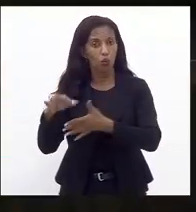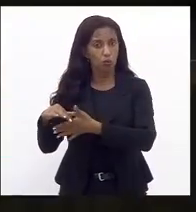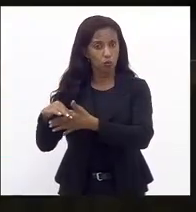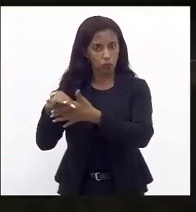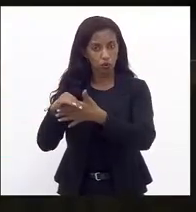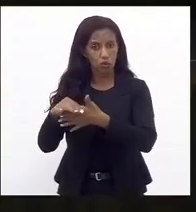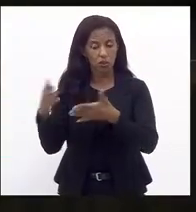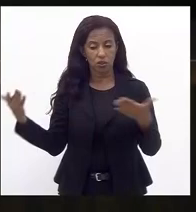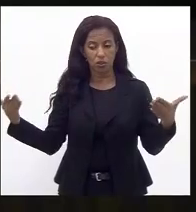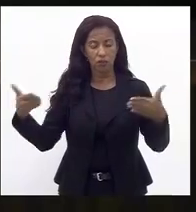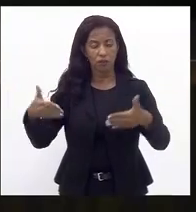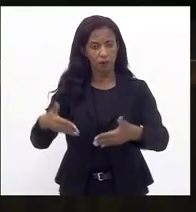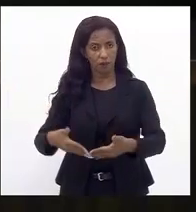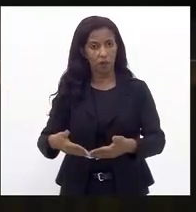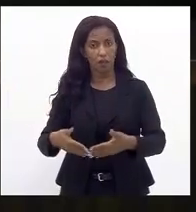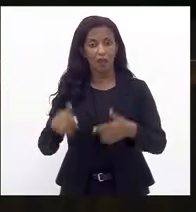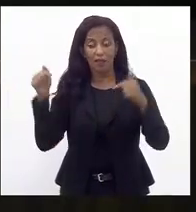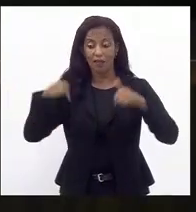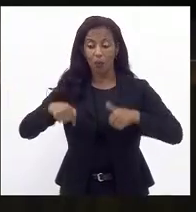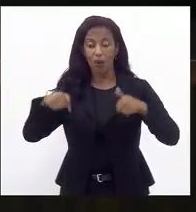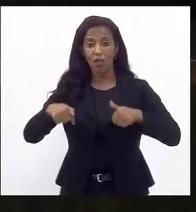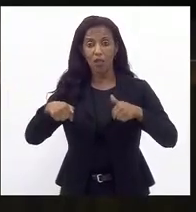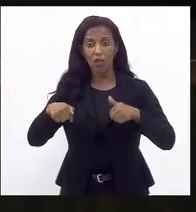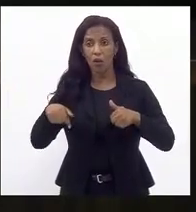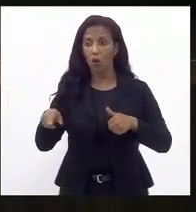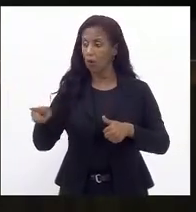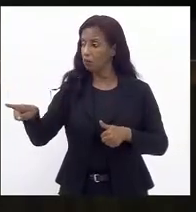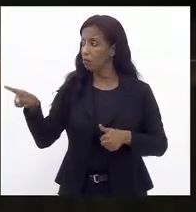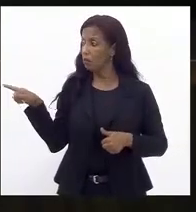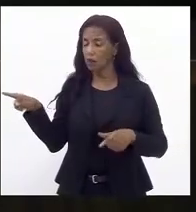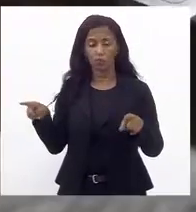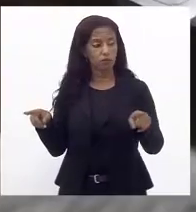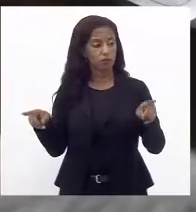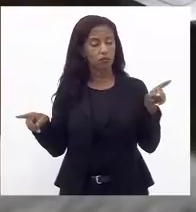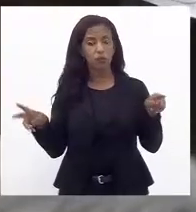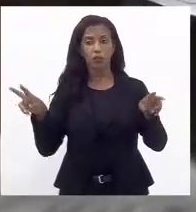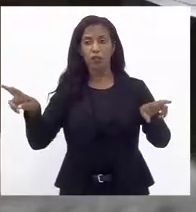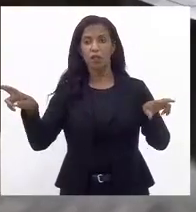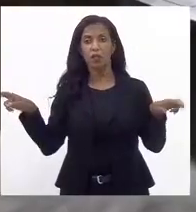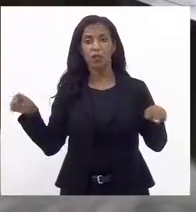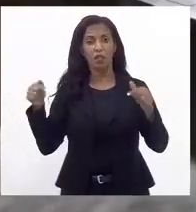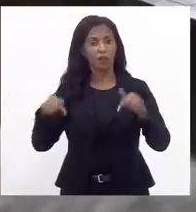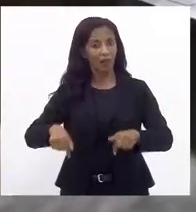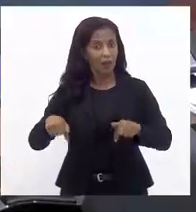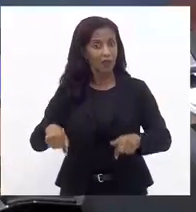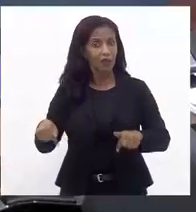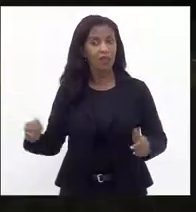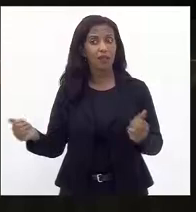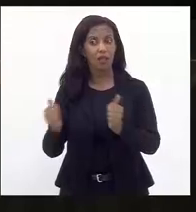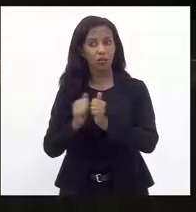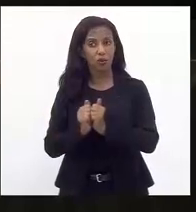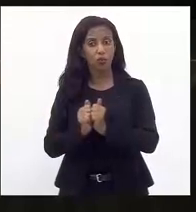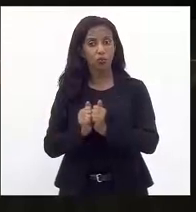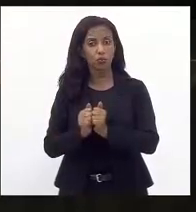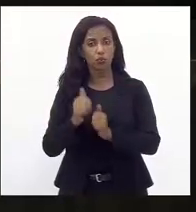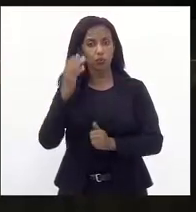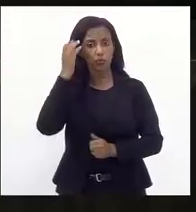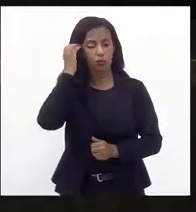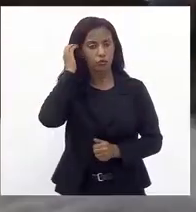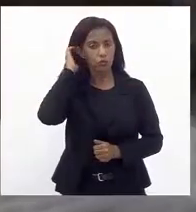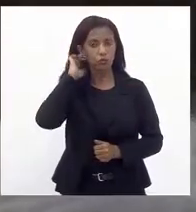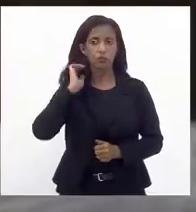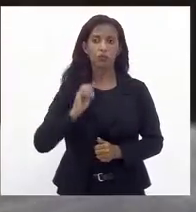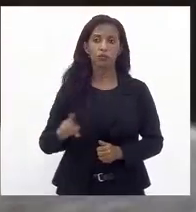que nós recebemos gabinete estão aqui dentro do lado está ali dentro tento tento no plenário